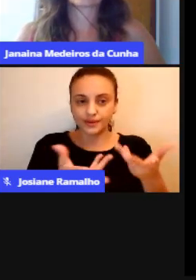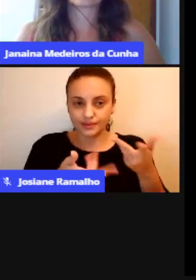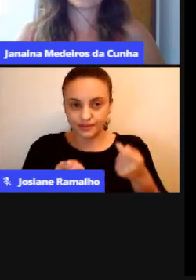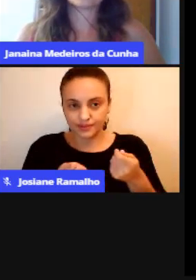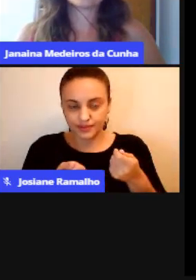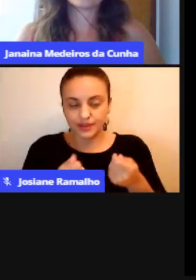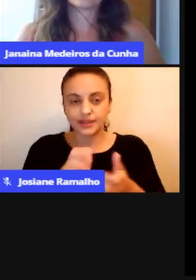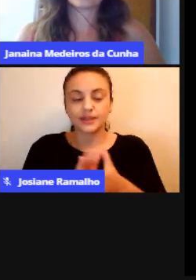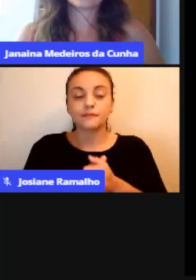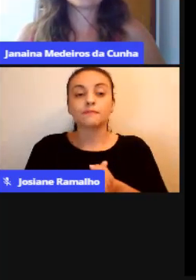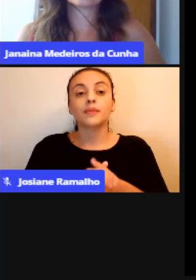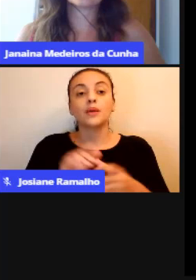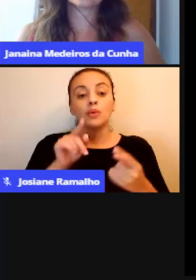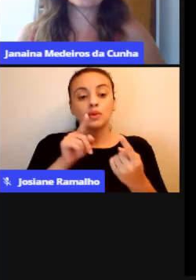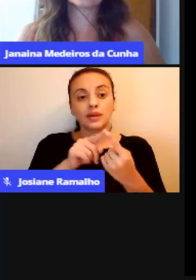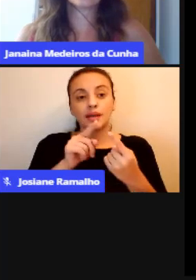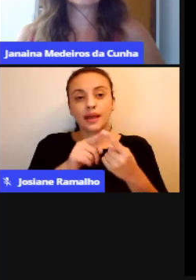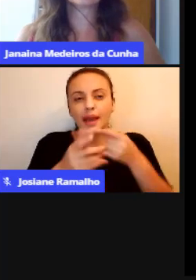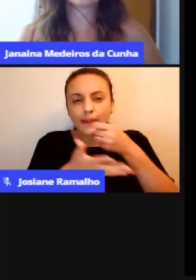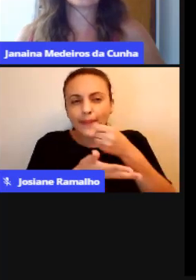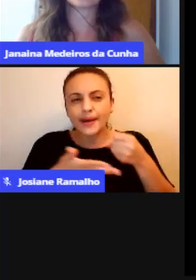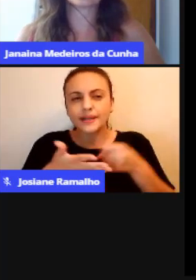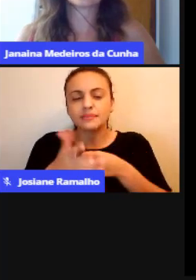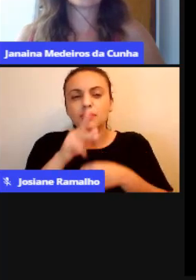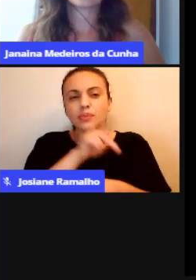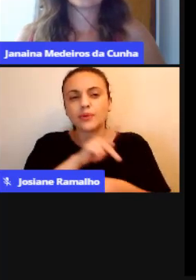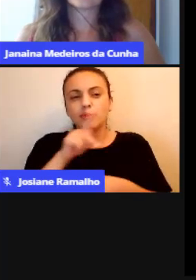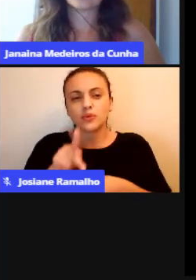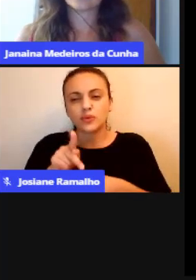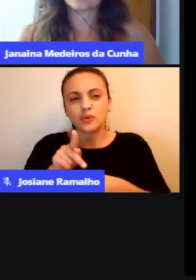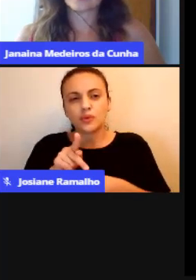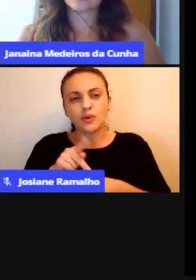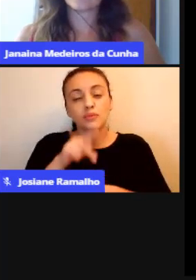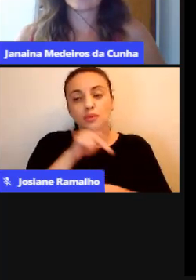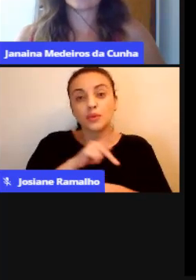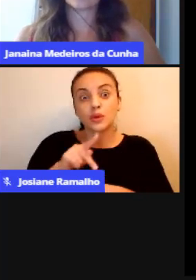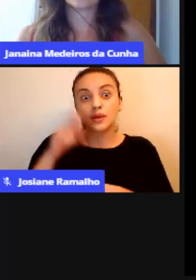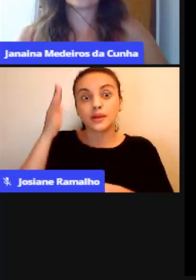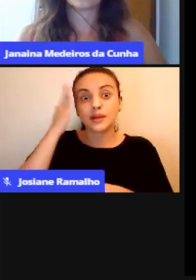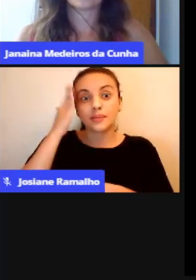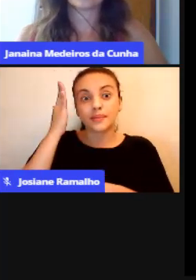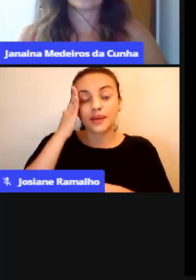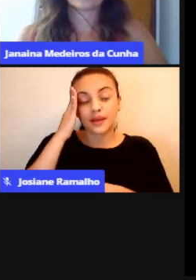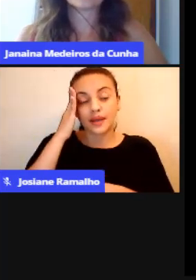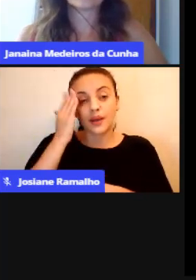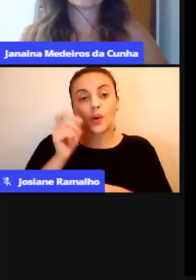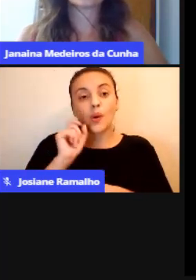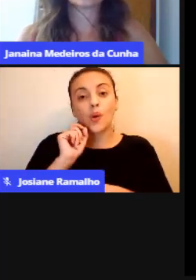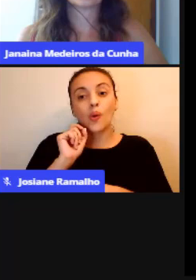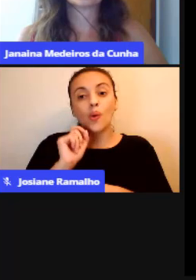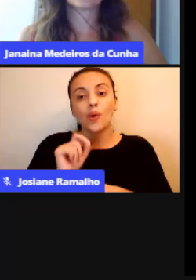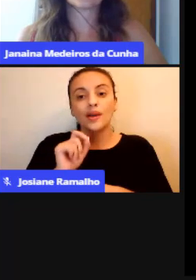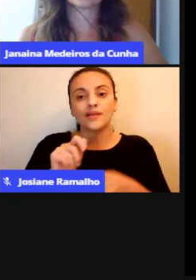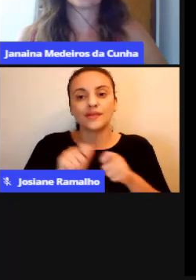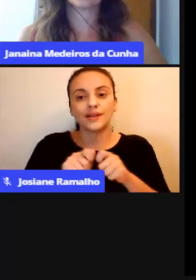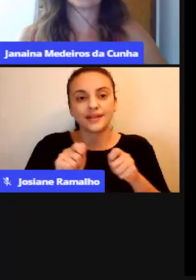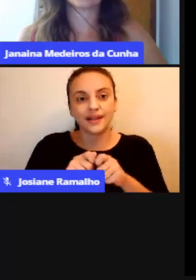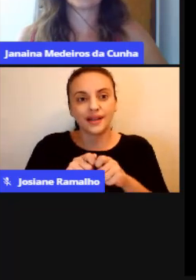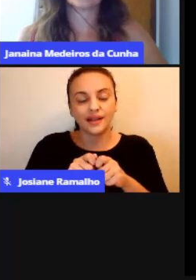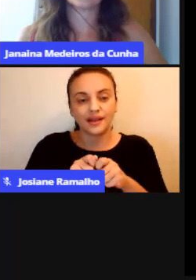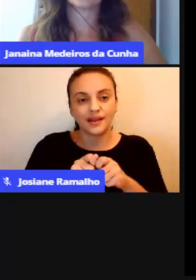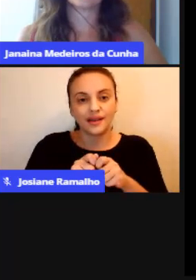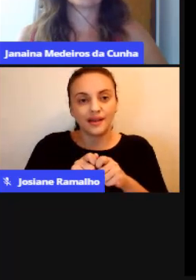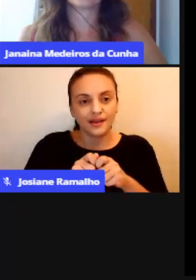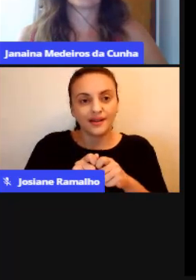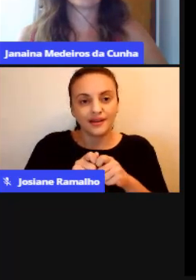para ele decidir que rumo ele tomar no que diz respeito no processo de aprendizagem do aluno,